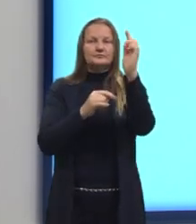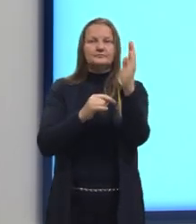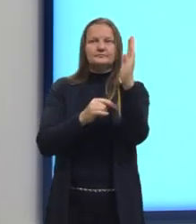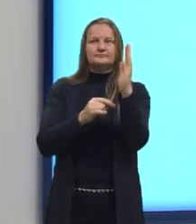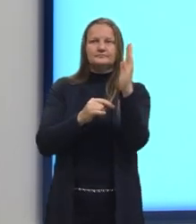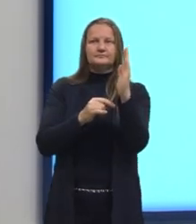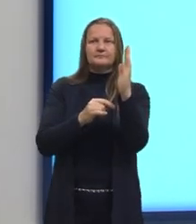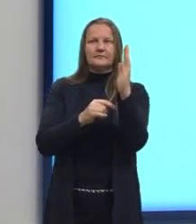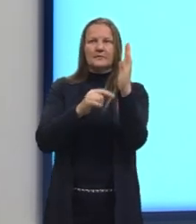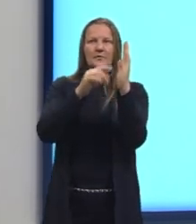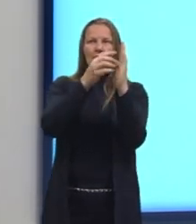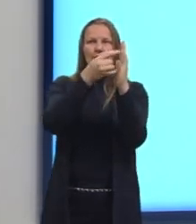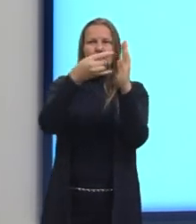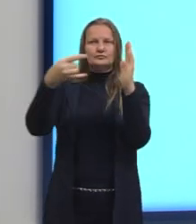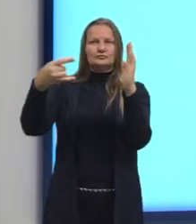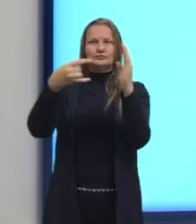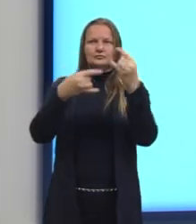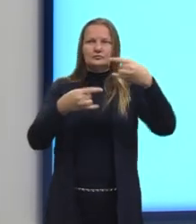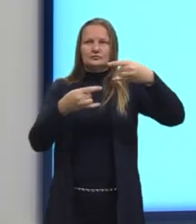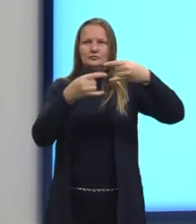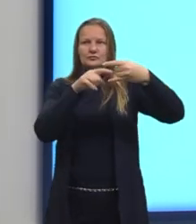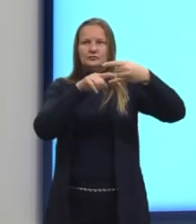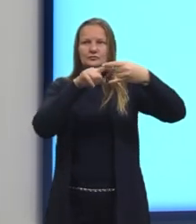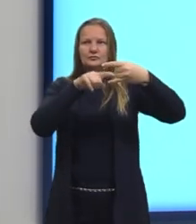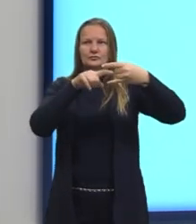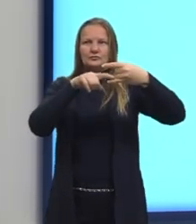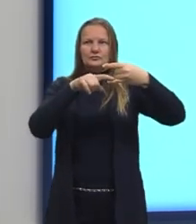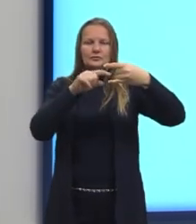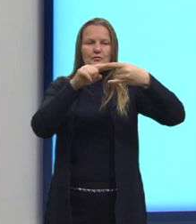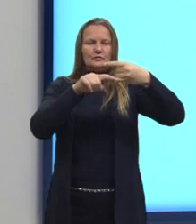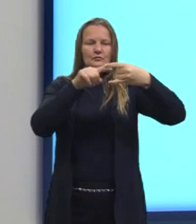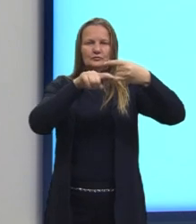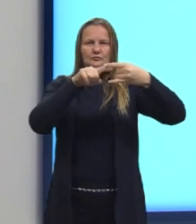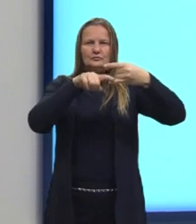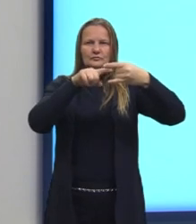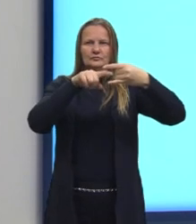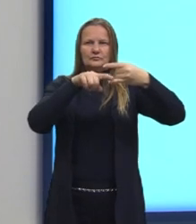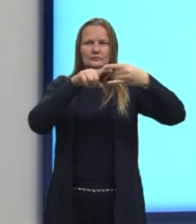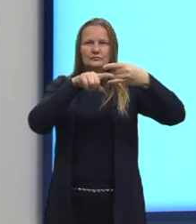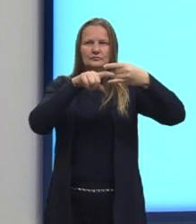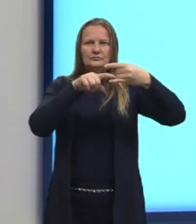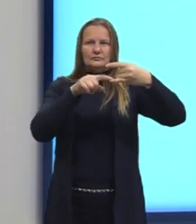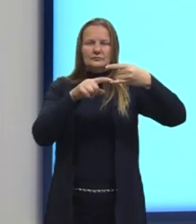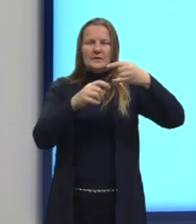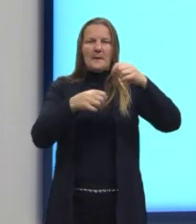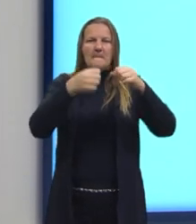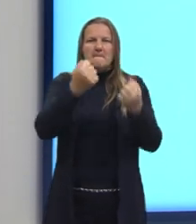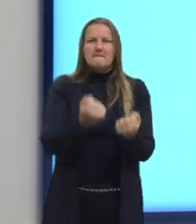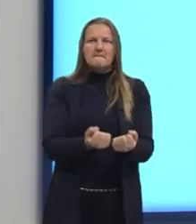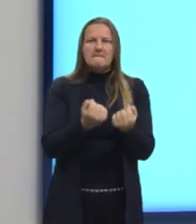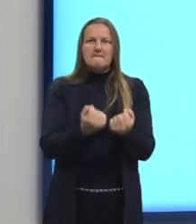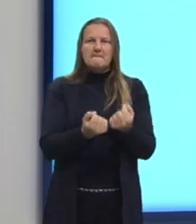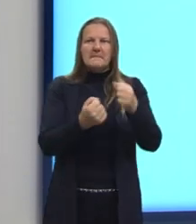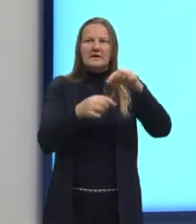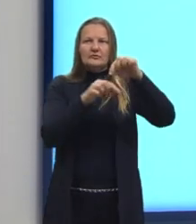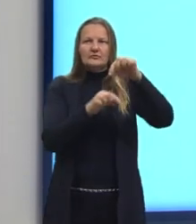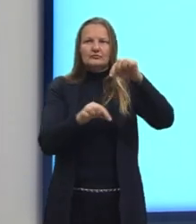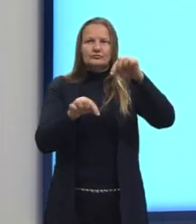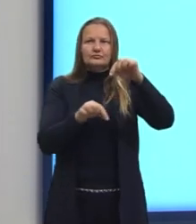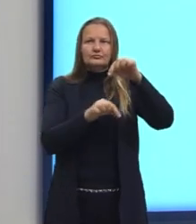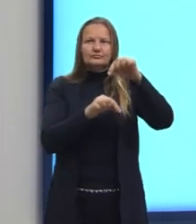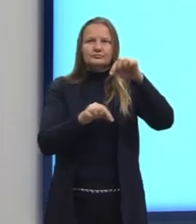um quadro e aqui a gente vai ter então preso né esse quadro um pesinho com uma caneta